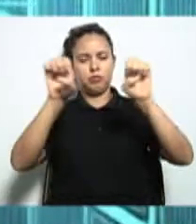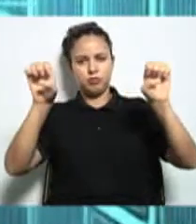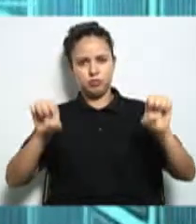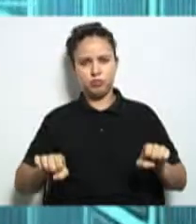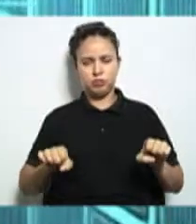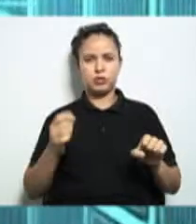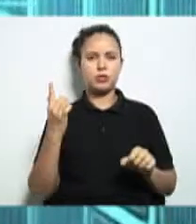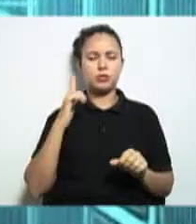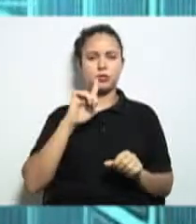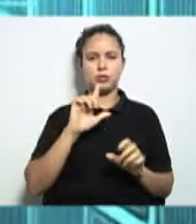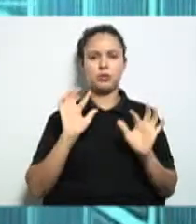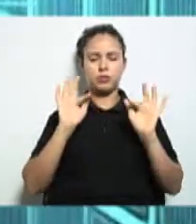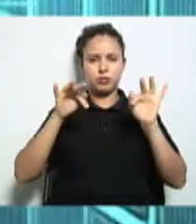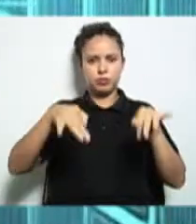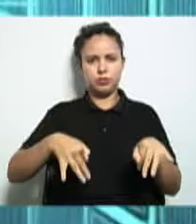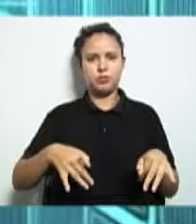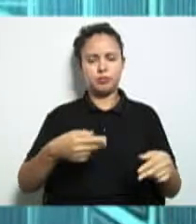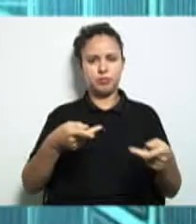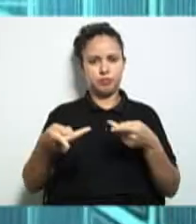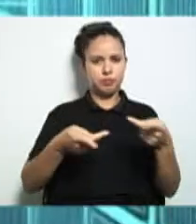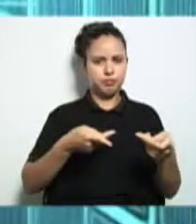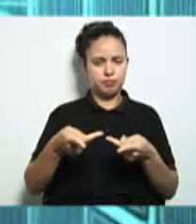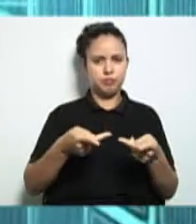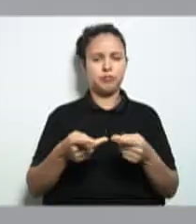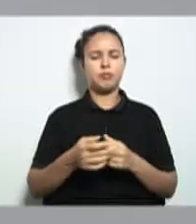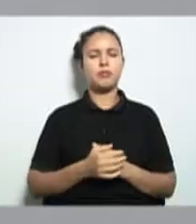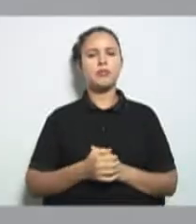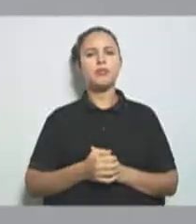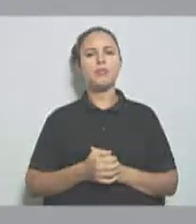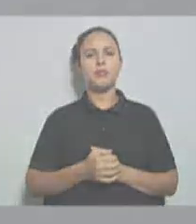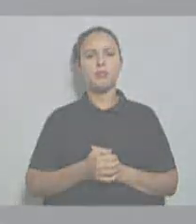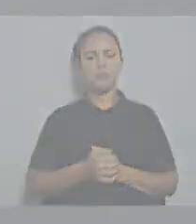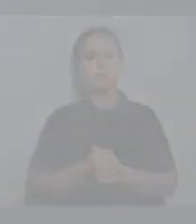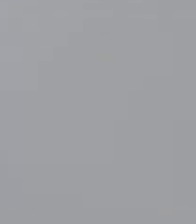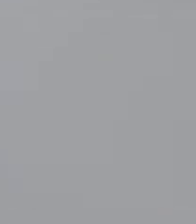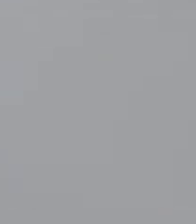bom desempenho no final da elaboração do trabalho.